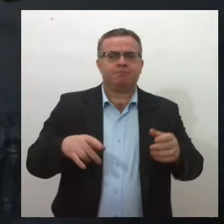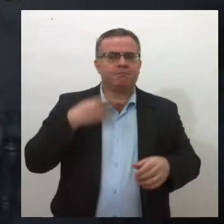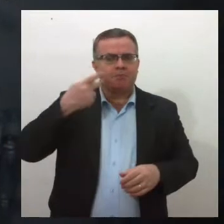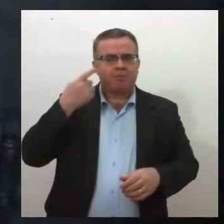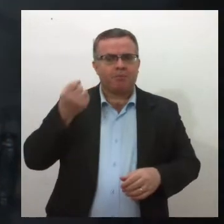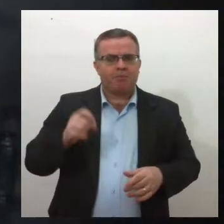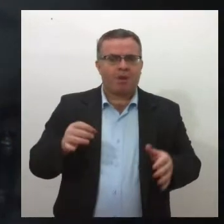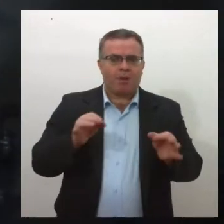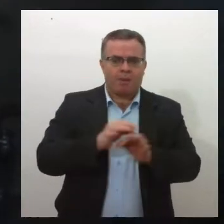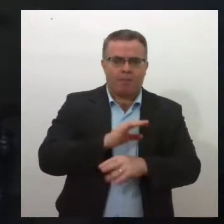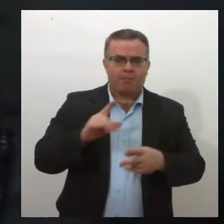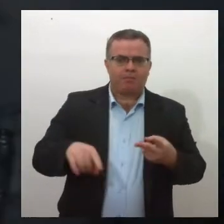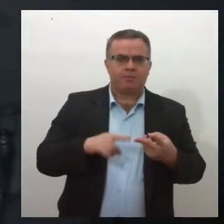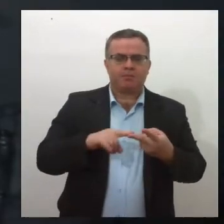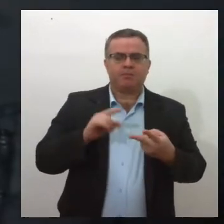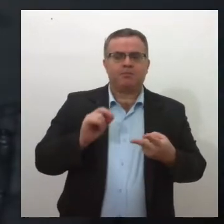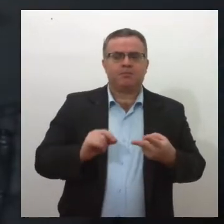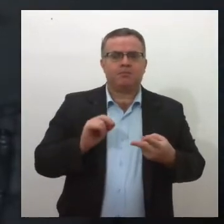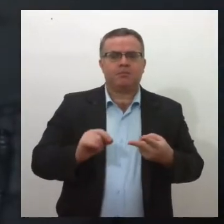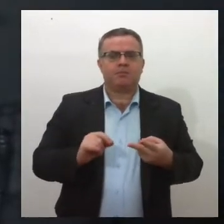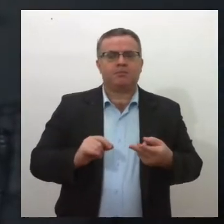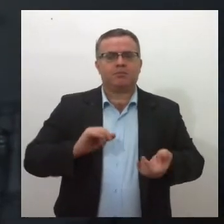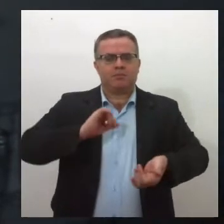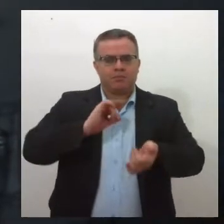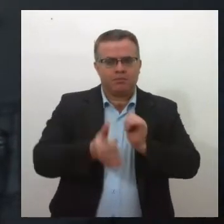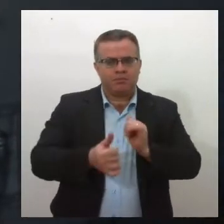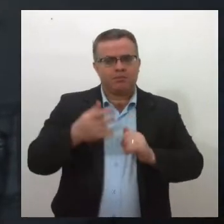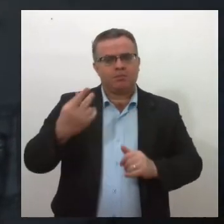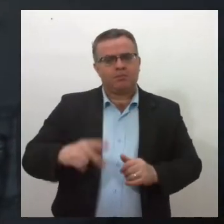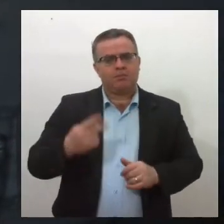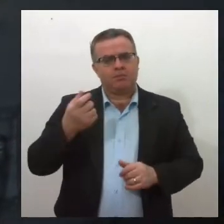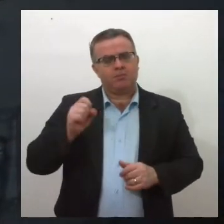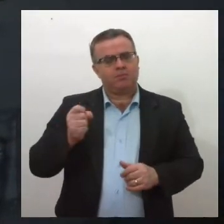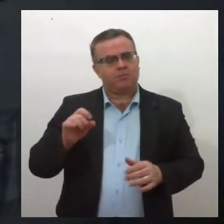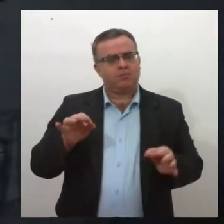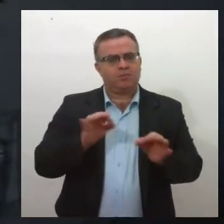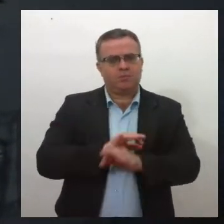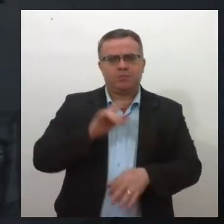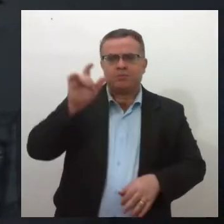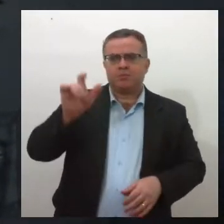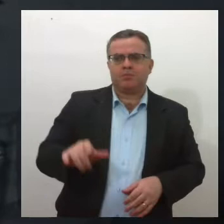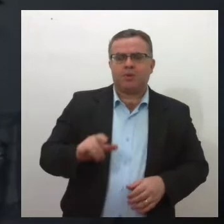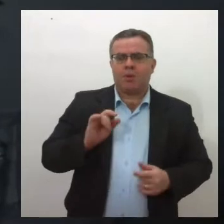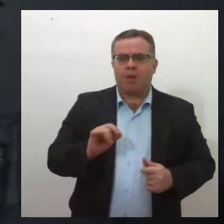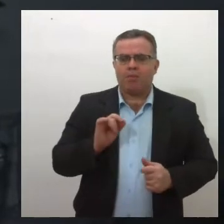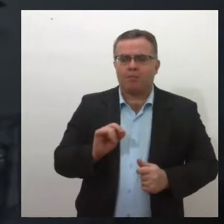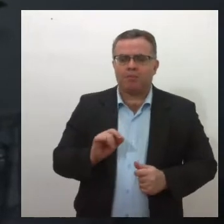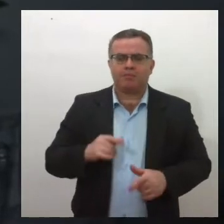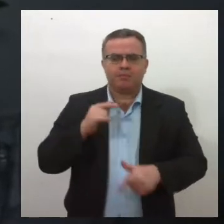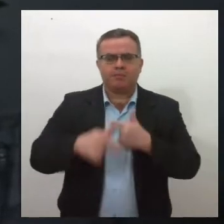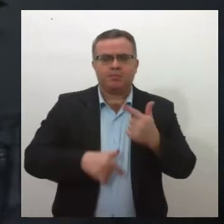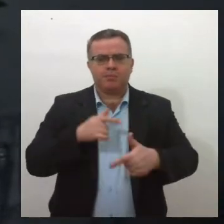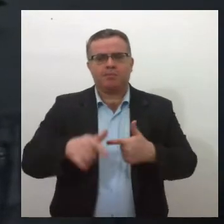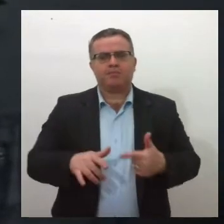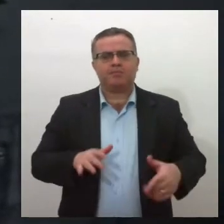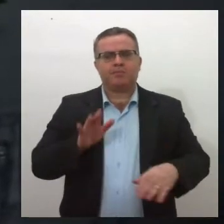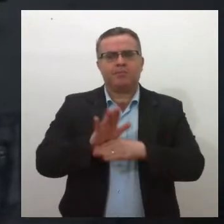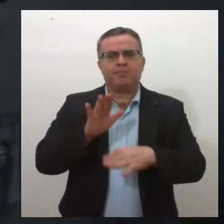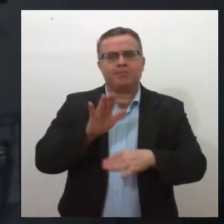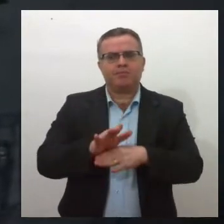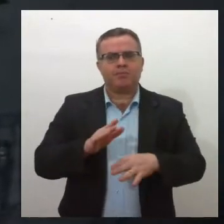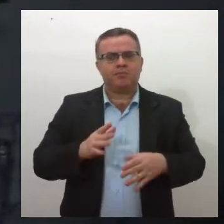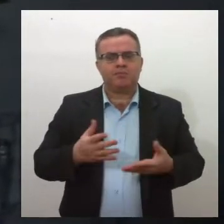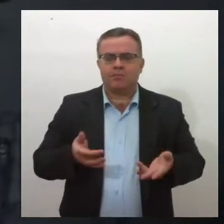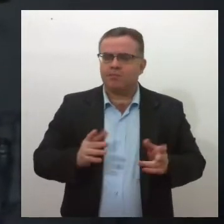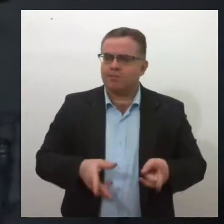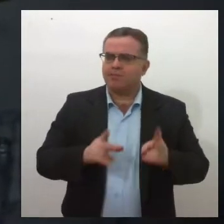sergipana, como também no esporte sergipano. É uma pessoa que fez muito pelo nosso estado